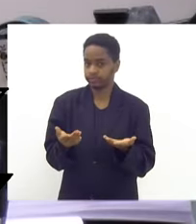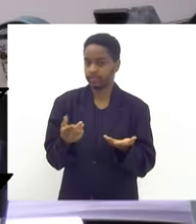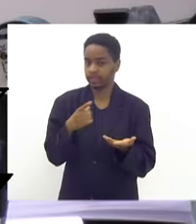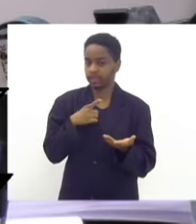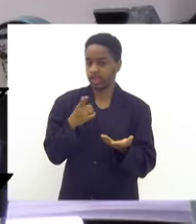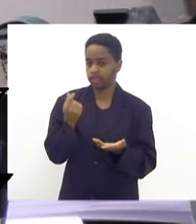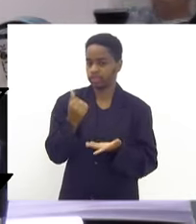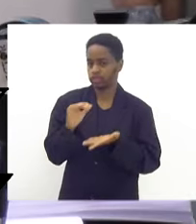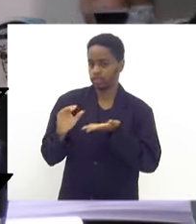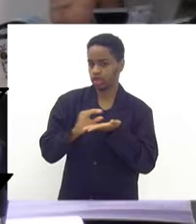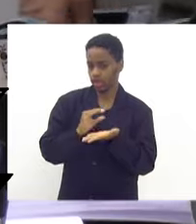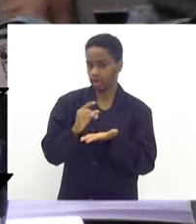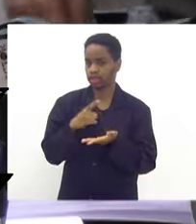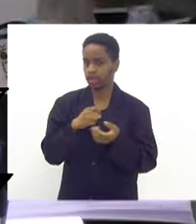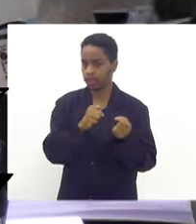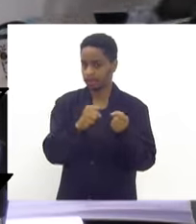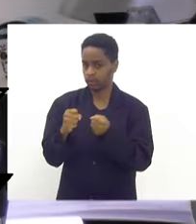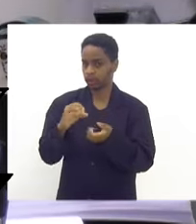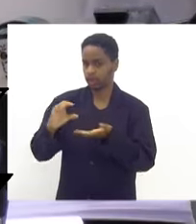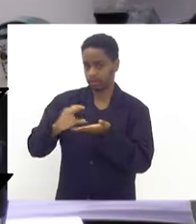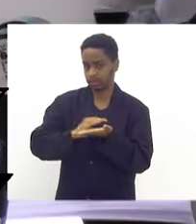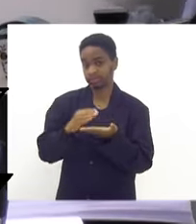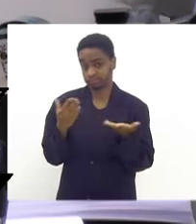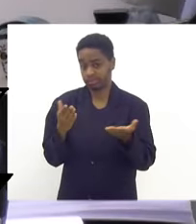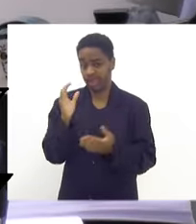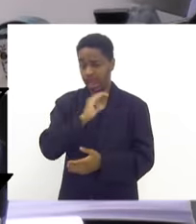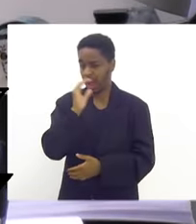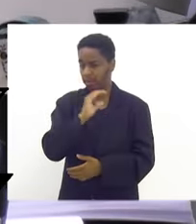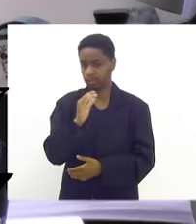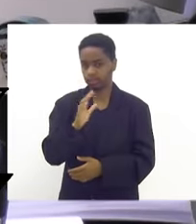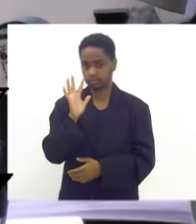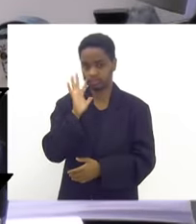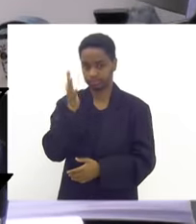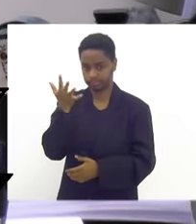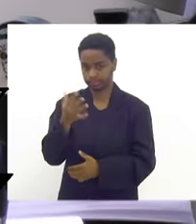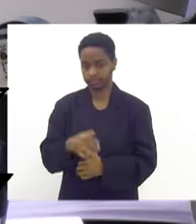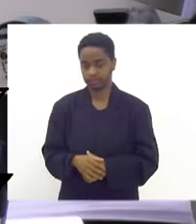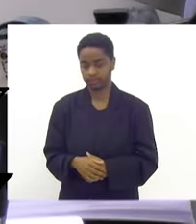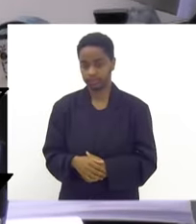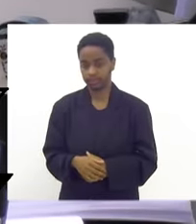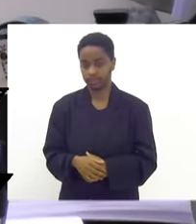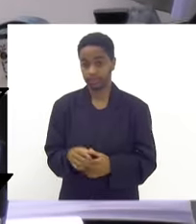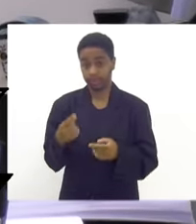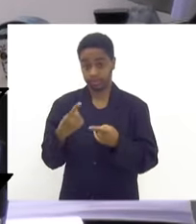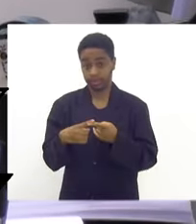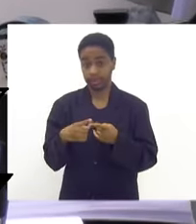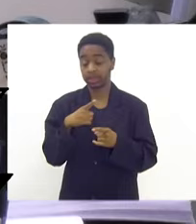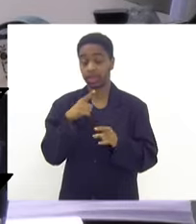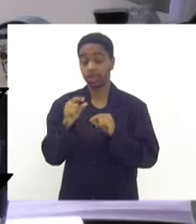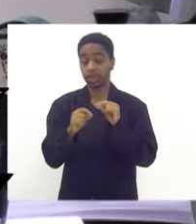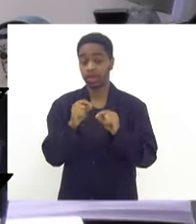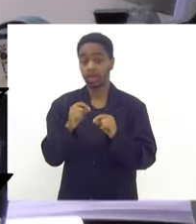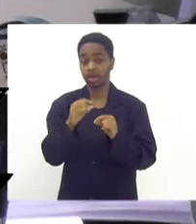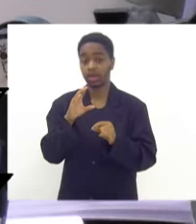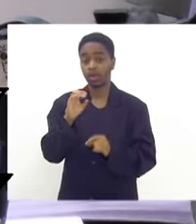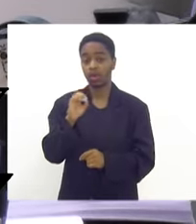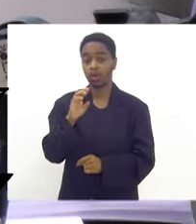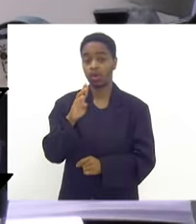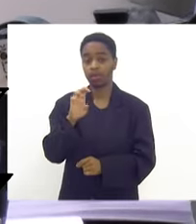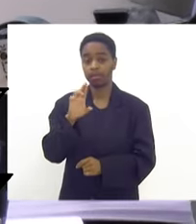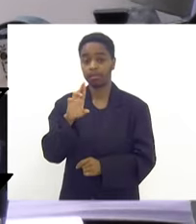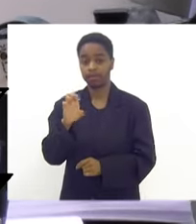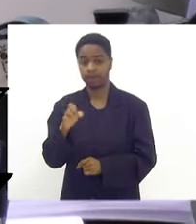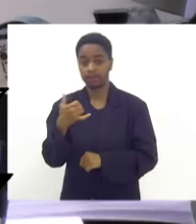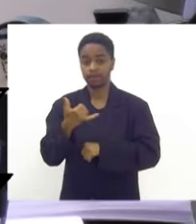lucro aqui tem poder agregado Opa e vão lá e tiraram porque tinha a questão do cobre a questão do Alumínio do ferro